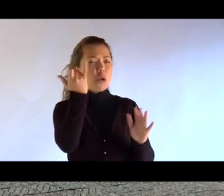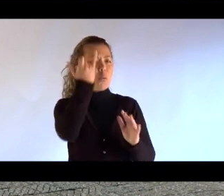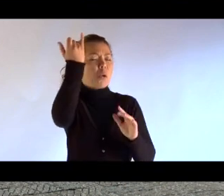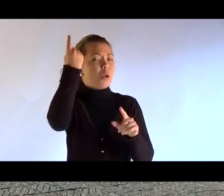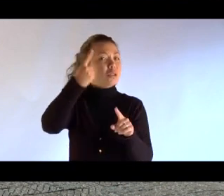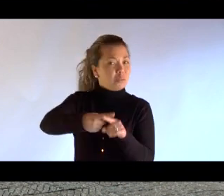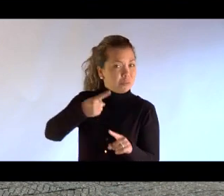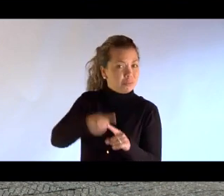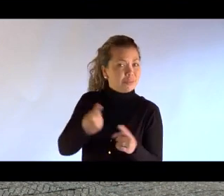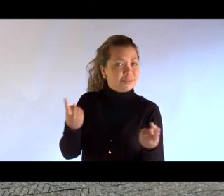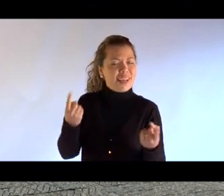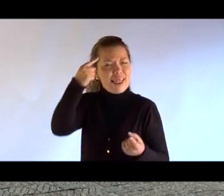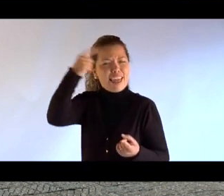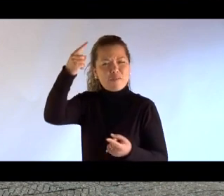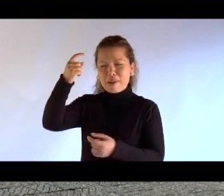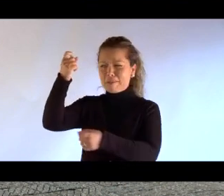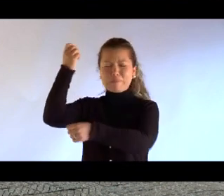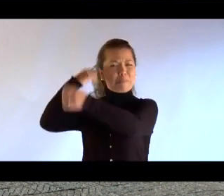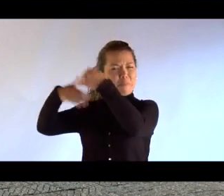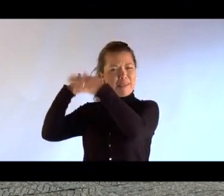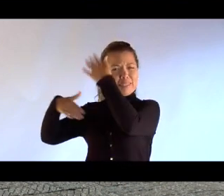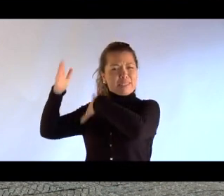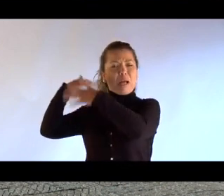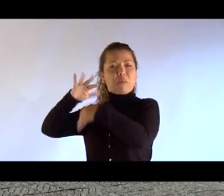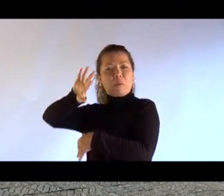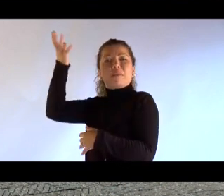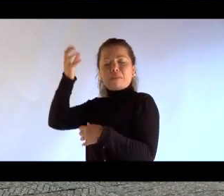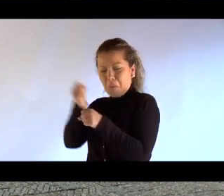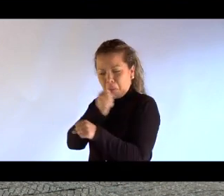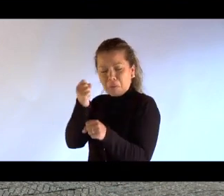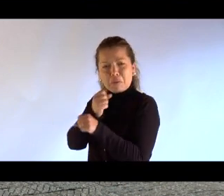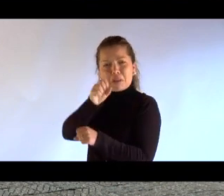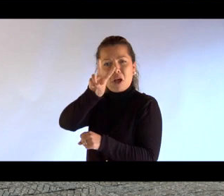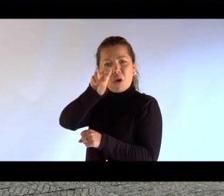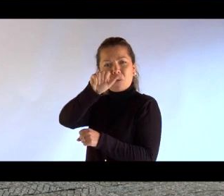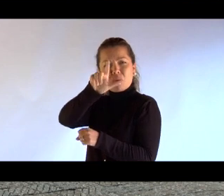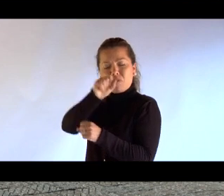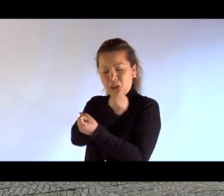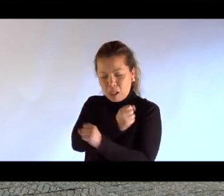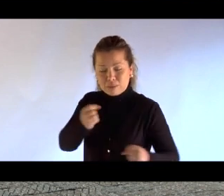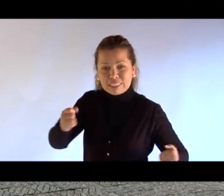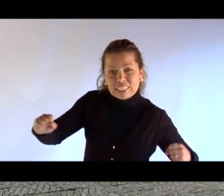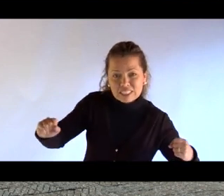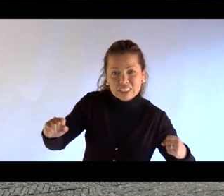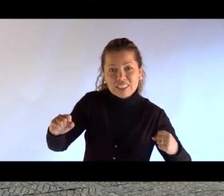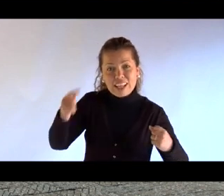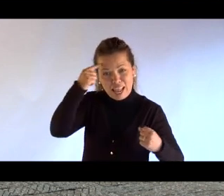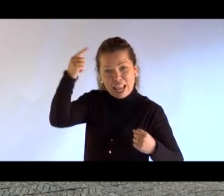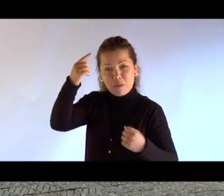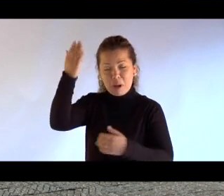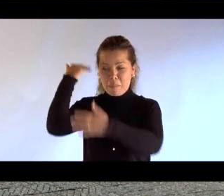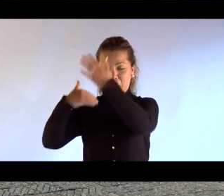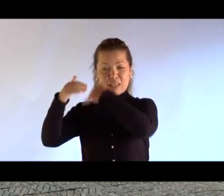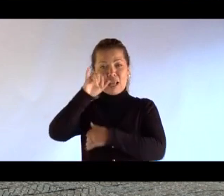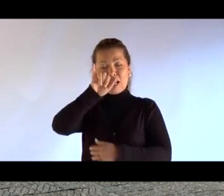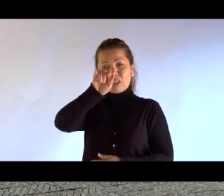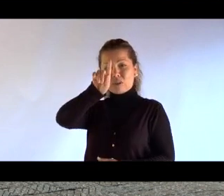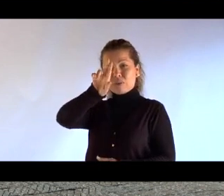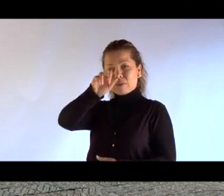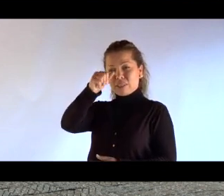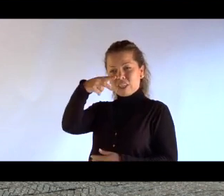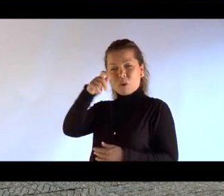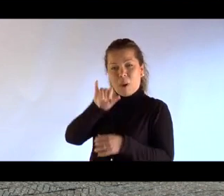índice de desenvolvimento econômico de São Paulo, que abriga populações que sempre estiveram às margens da história oficial, trouxe à tona